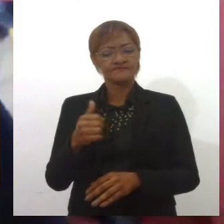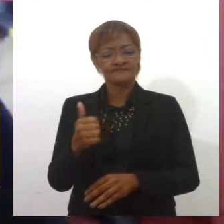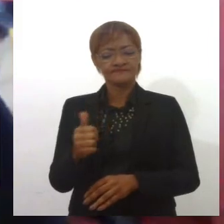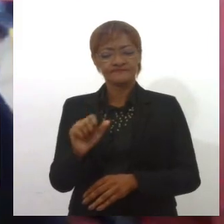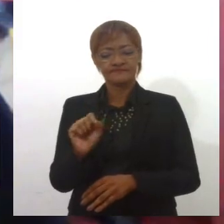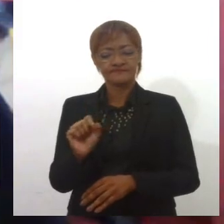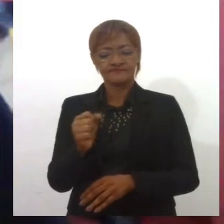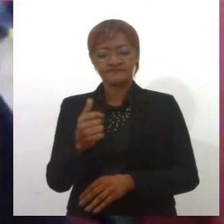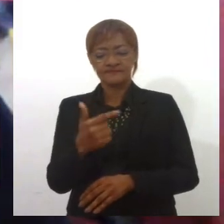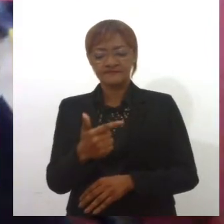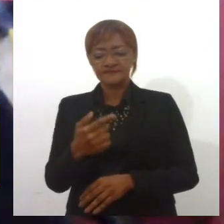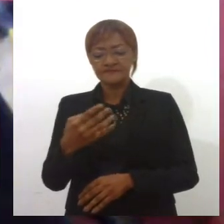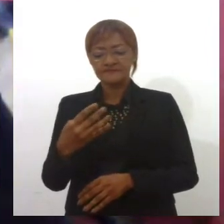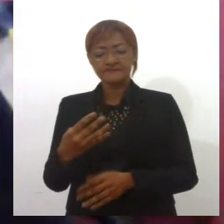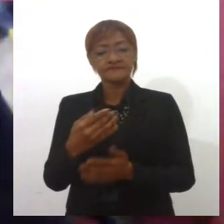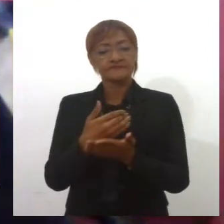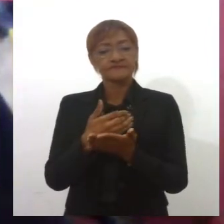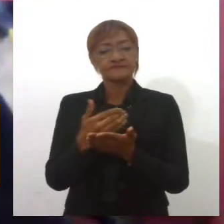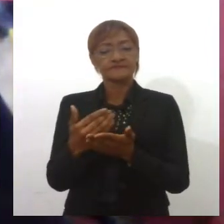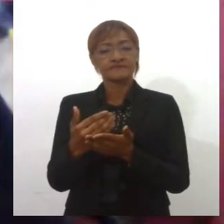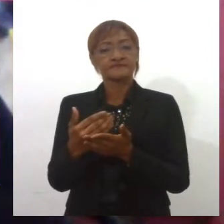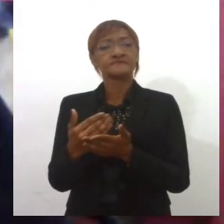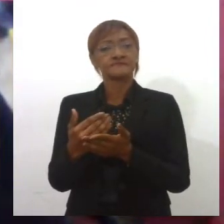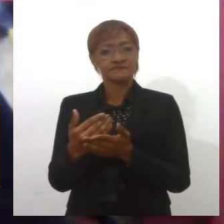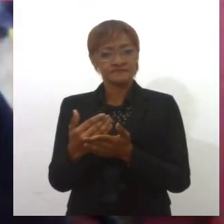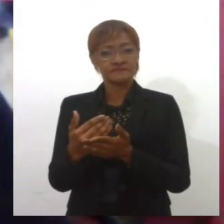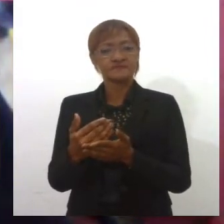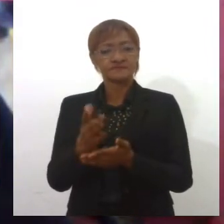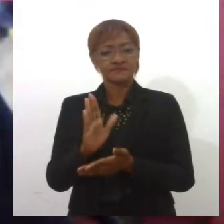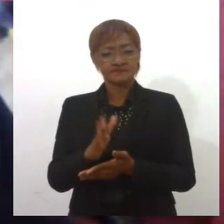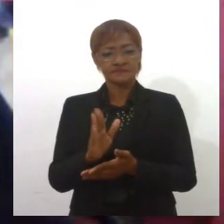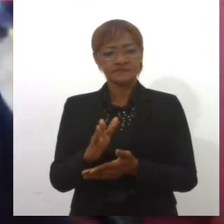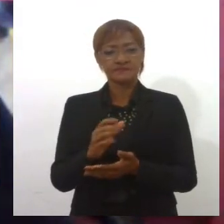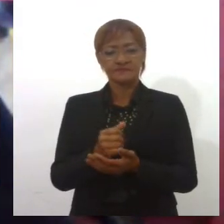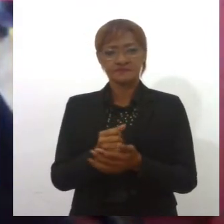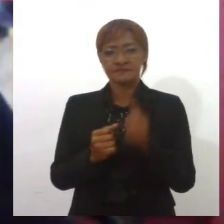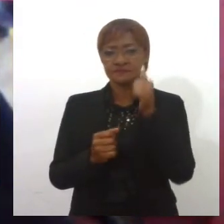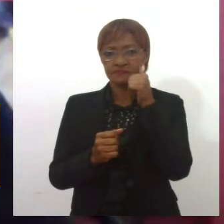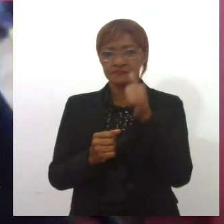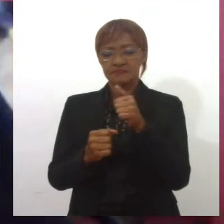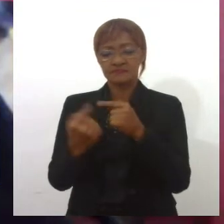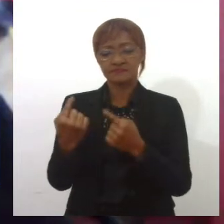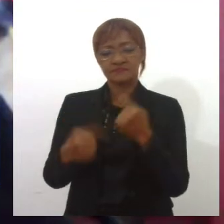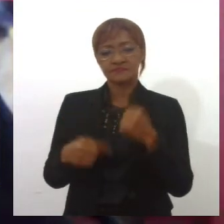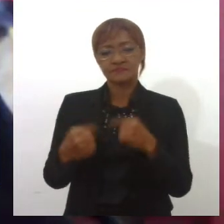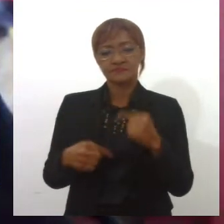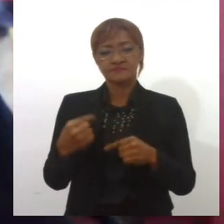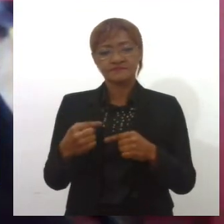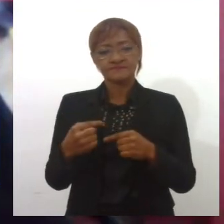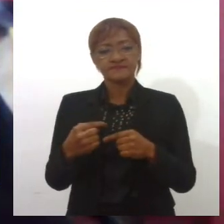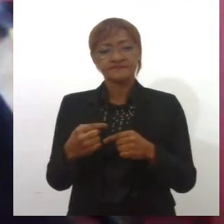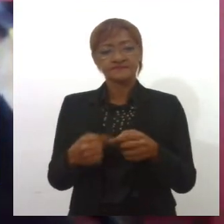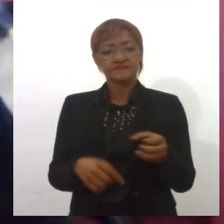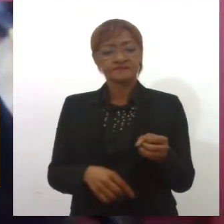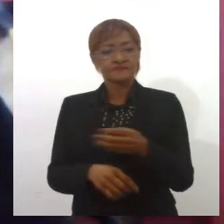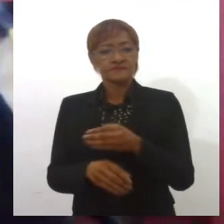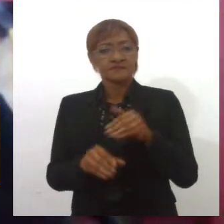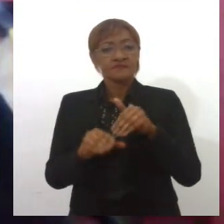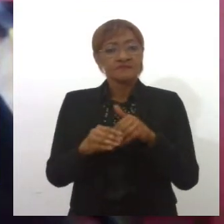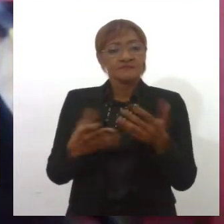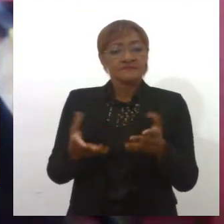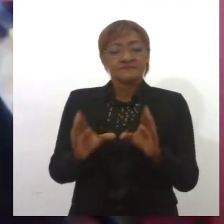1824, se abriu o debate sobre a participação feminina, né? Nas eleições, na questão do poder,